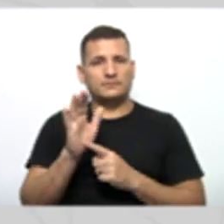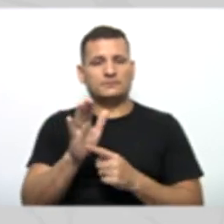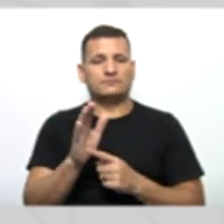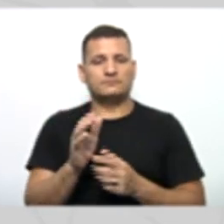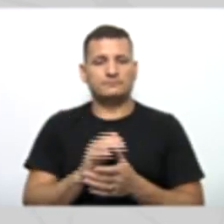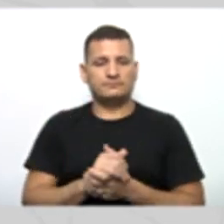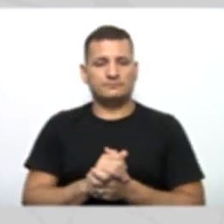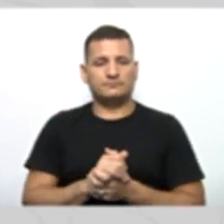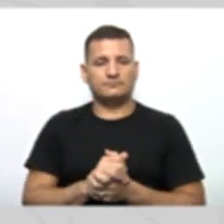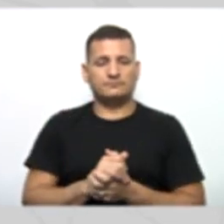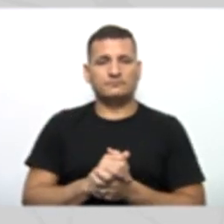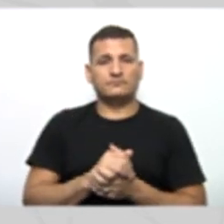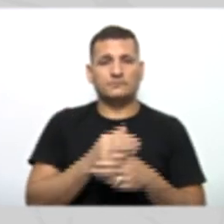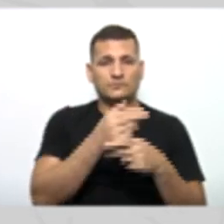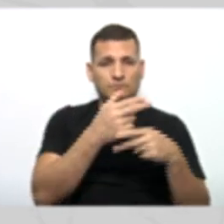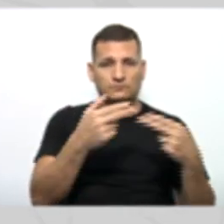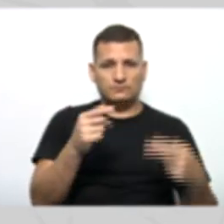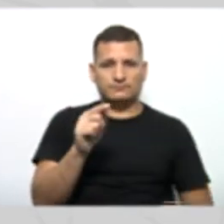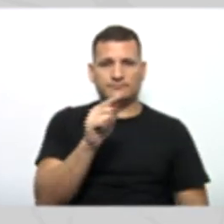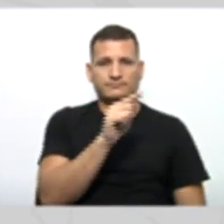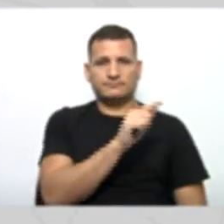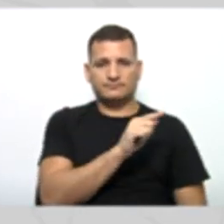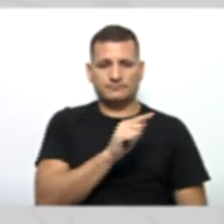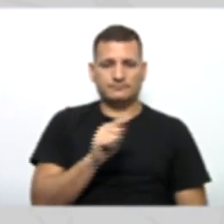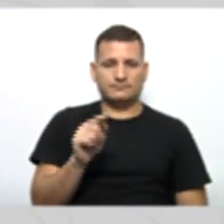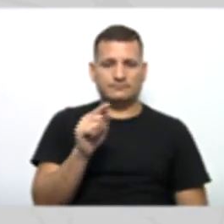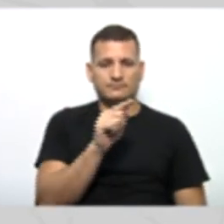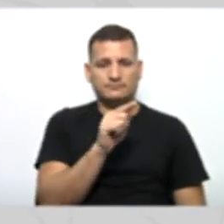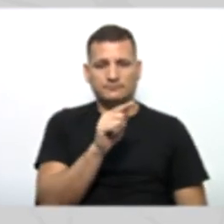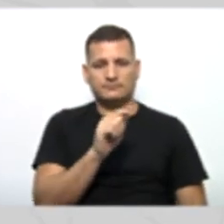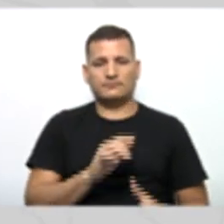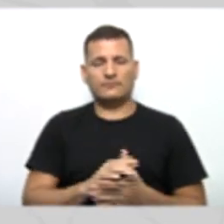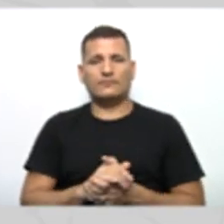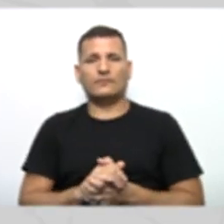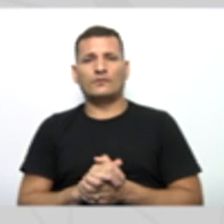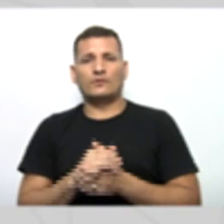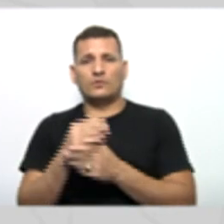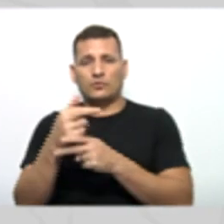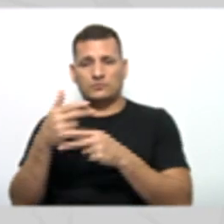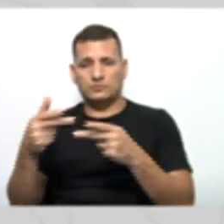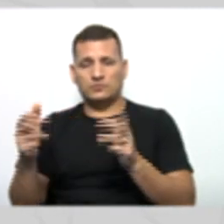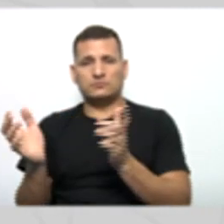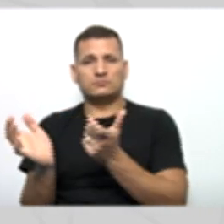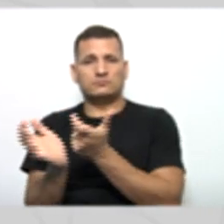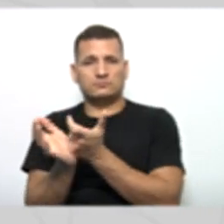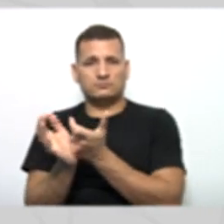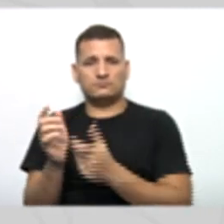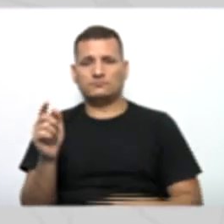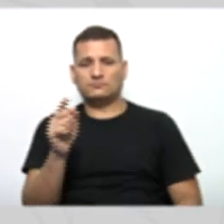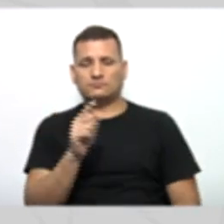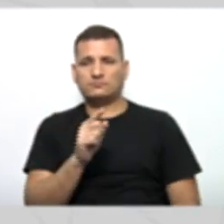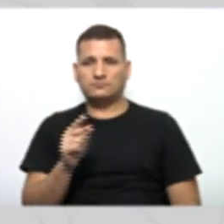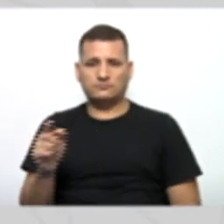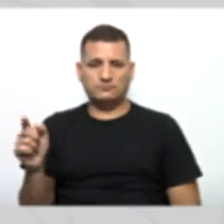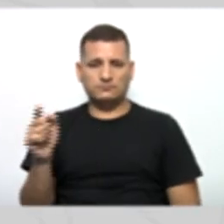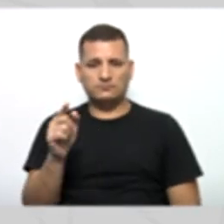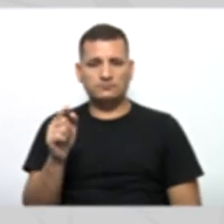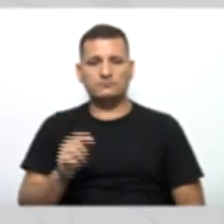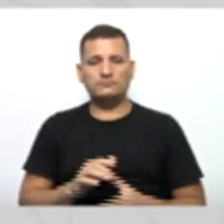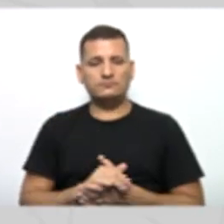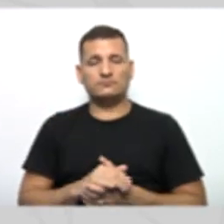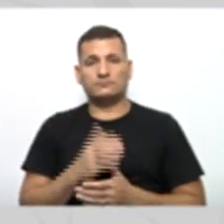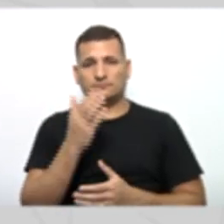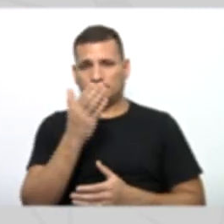o objeto e a classe, certo? Que ele utiliza entre dois pontos. Olha, observa aqui, ó,